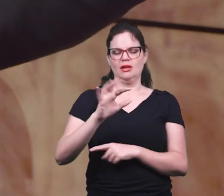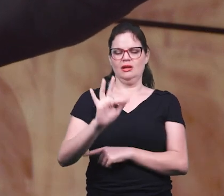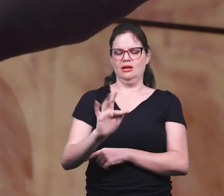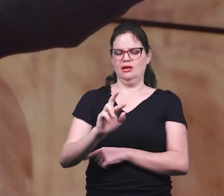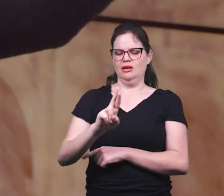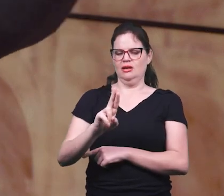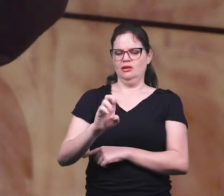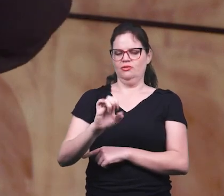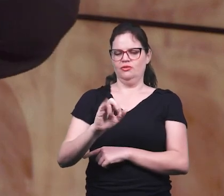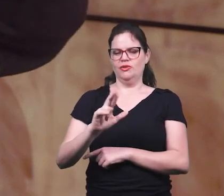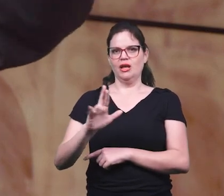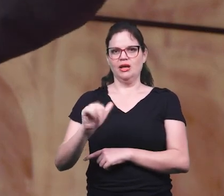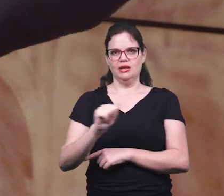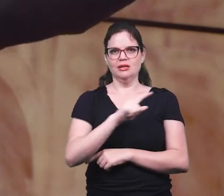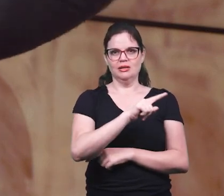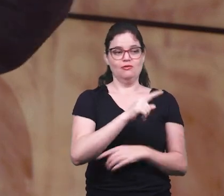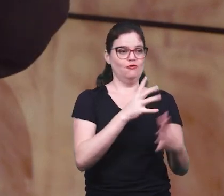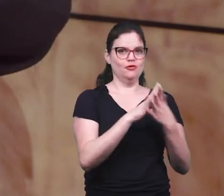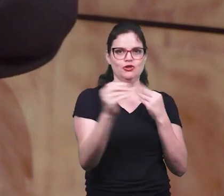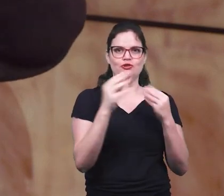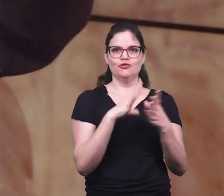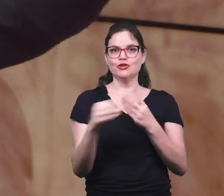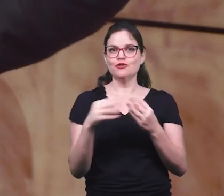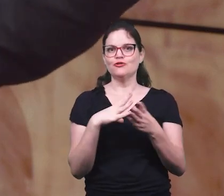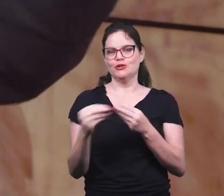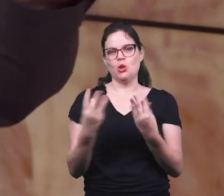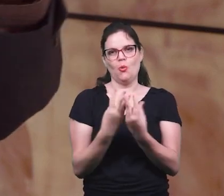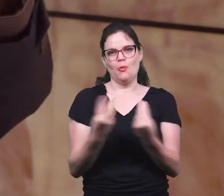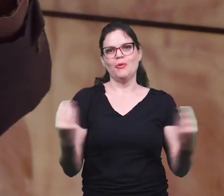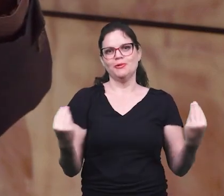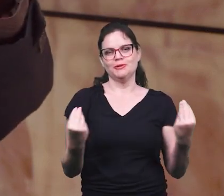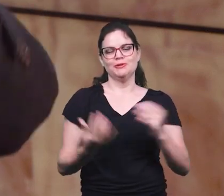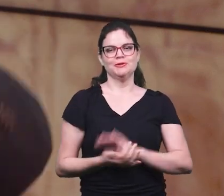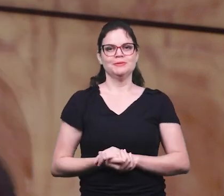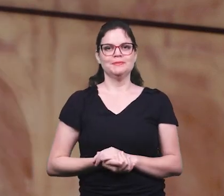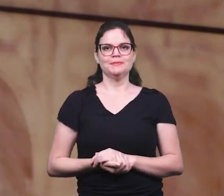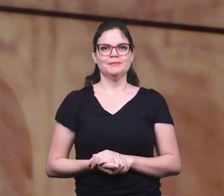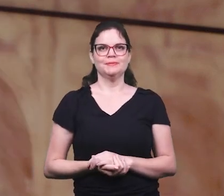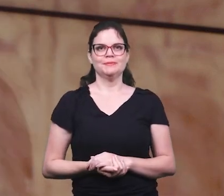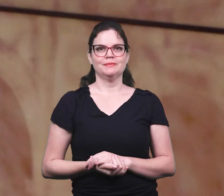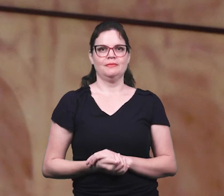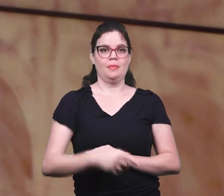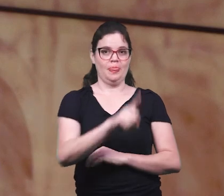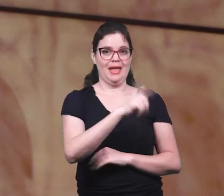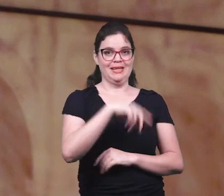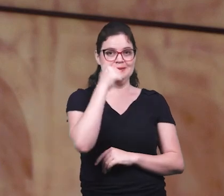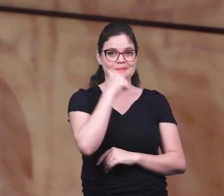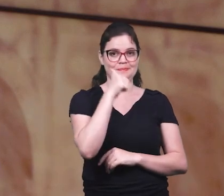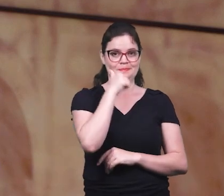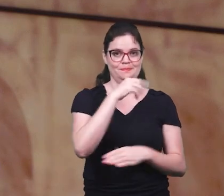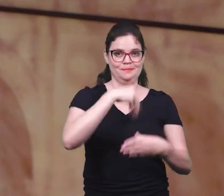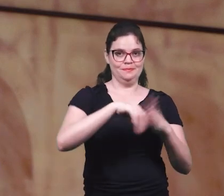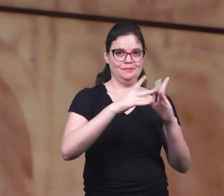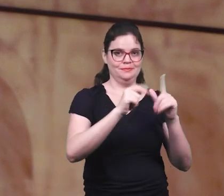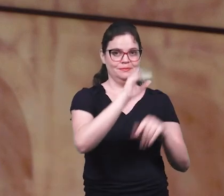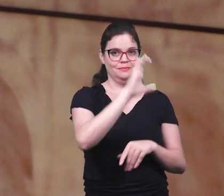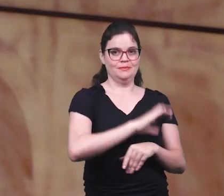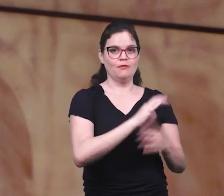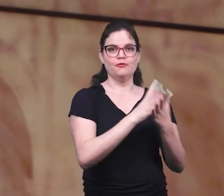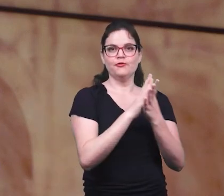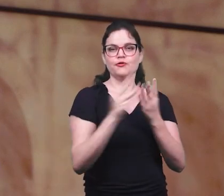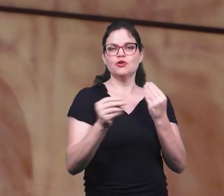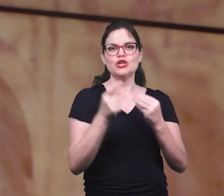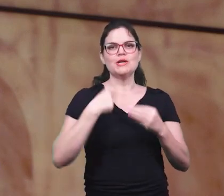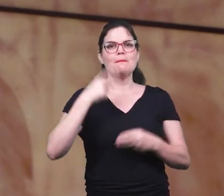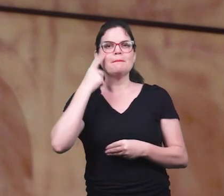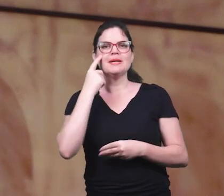e traziam as freiras para a cidade, tudo querendo fugir, fugia um monte, né? E o que acontecia? Elas fugiam e eles arrumavam